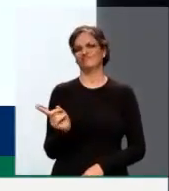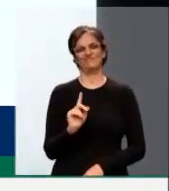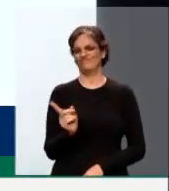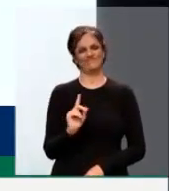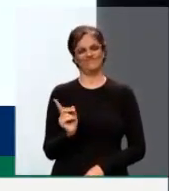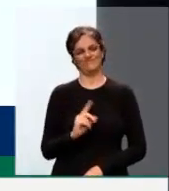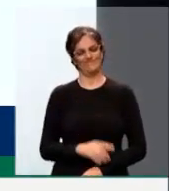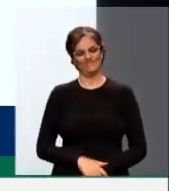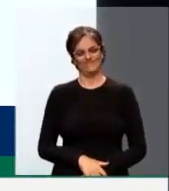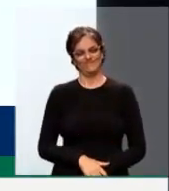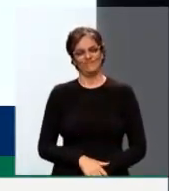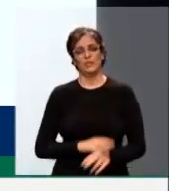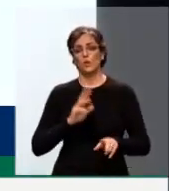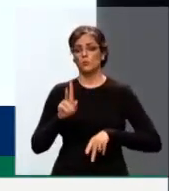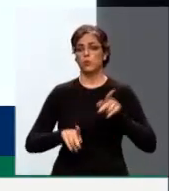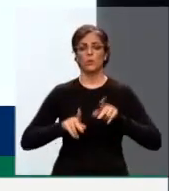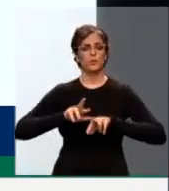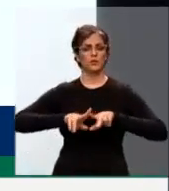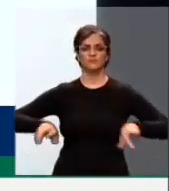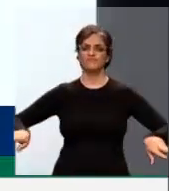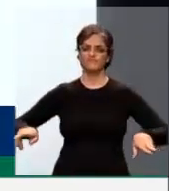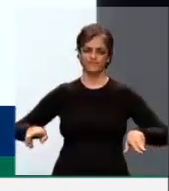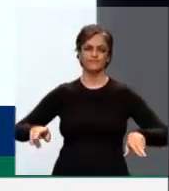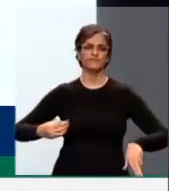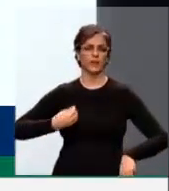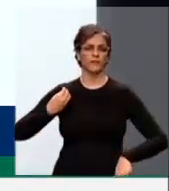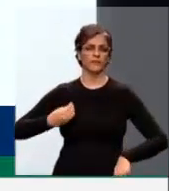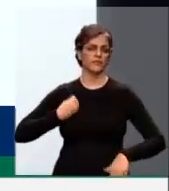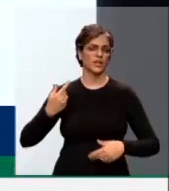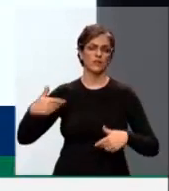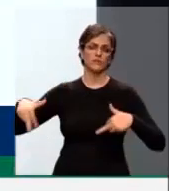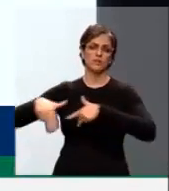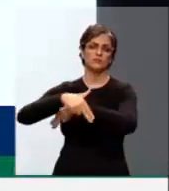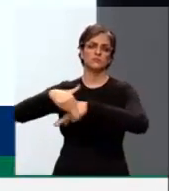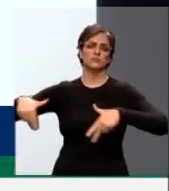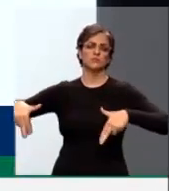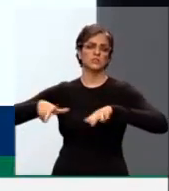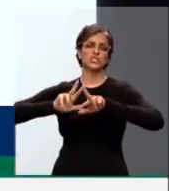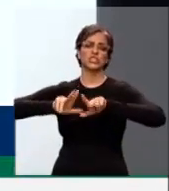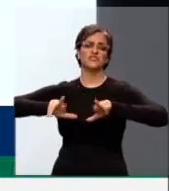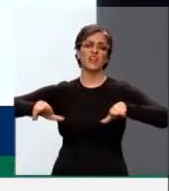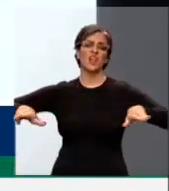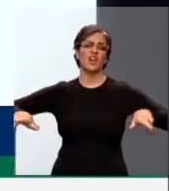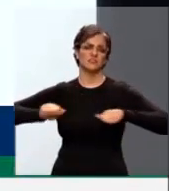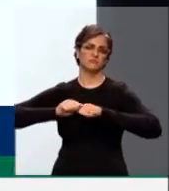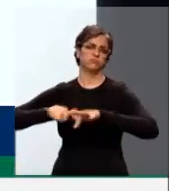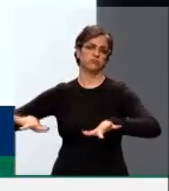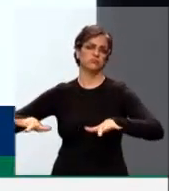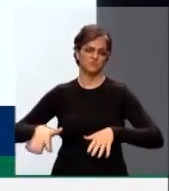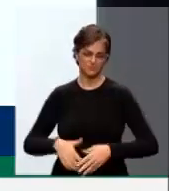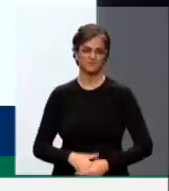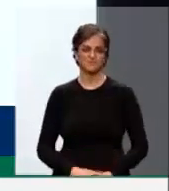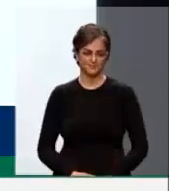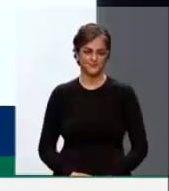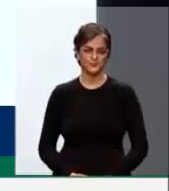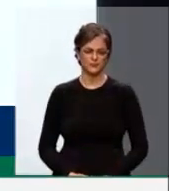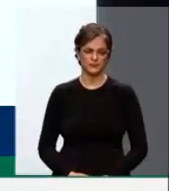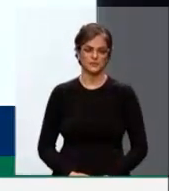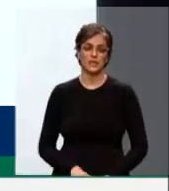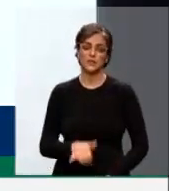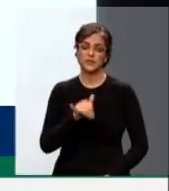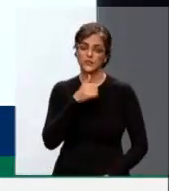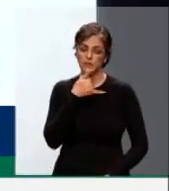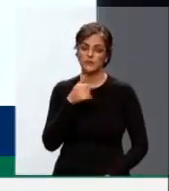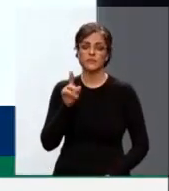estão circulando nas cidades e vivenciando muita desigualdade. Então, infelizmente, vai